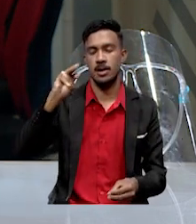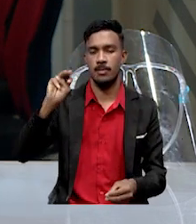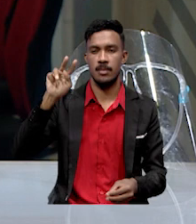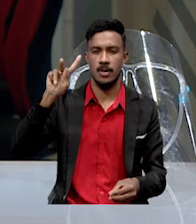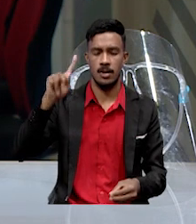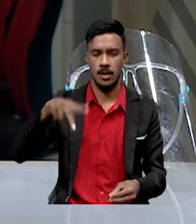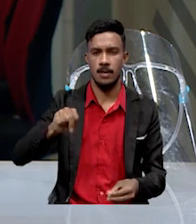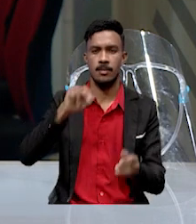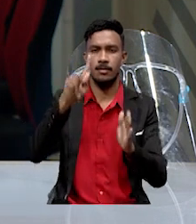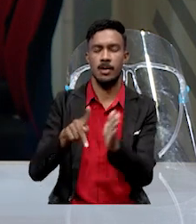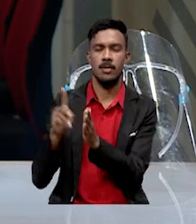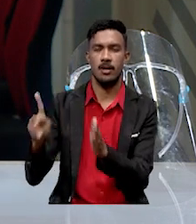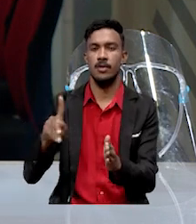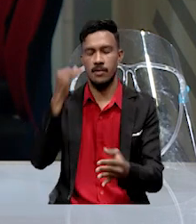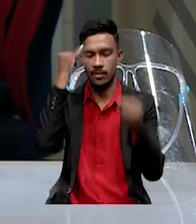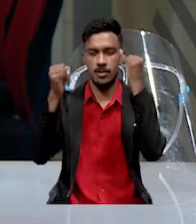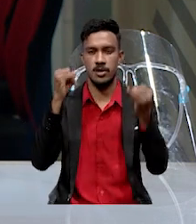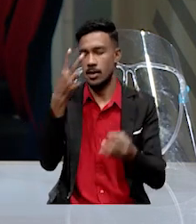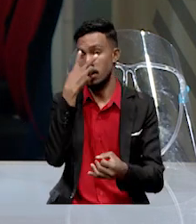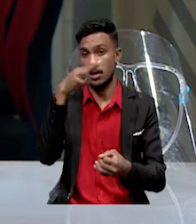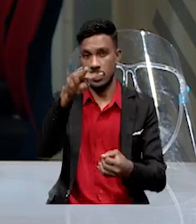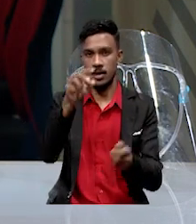india turmai ita acompanha hamutuk.